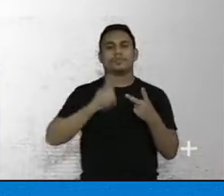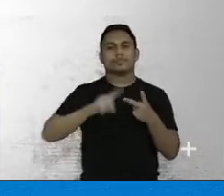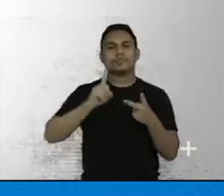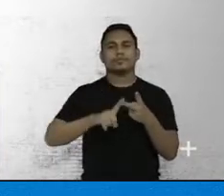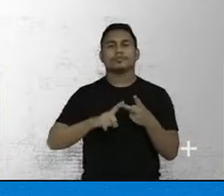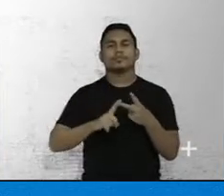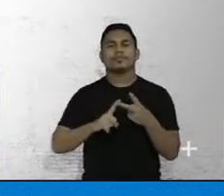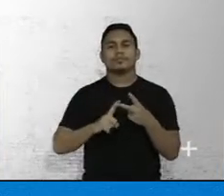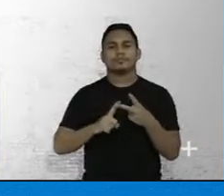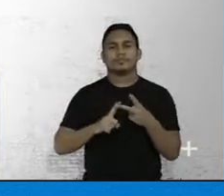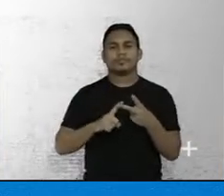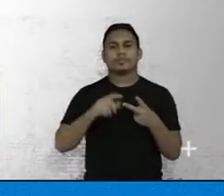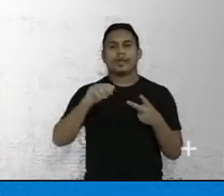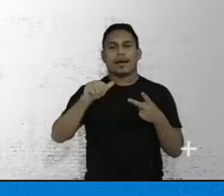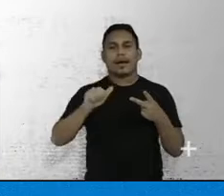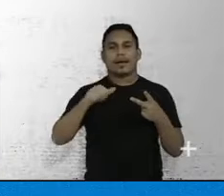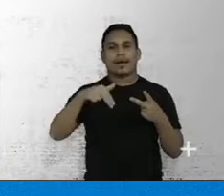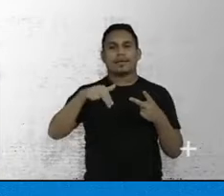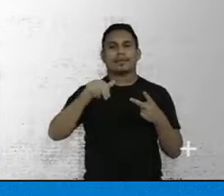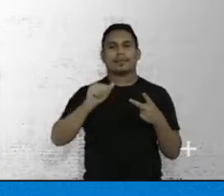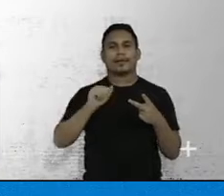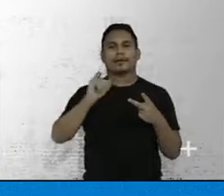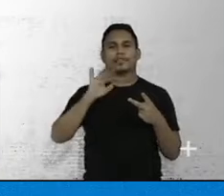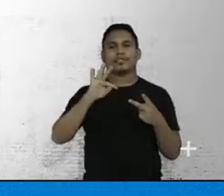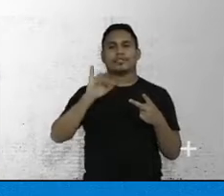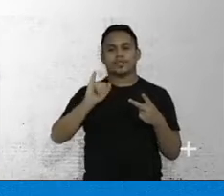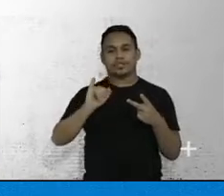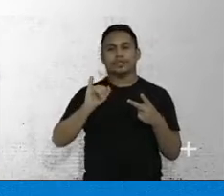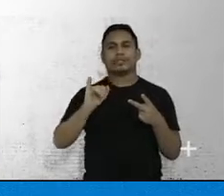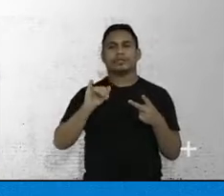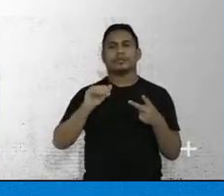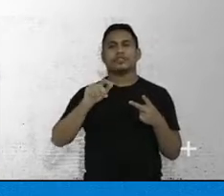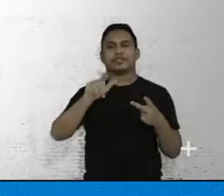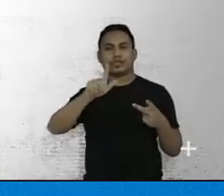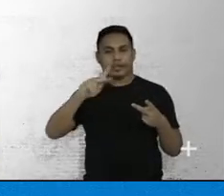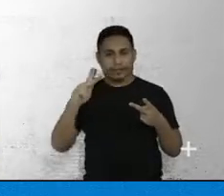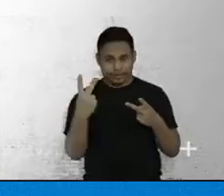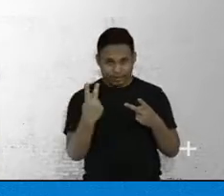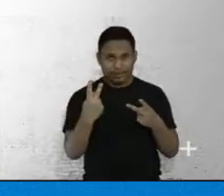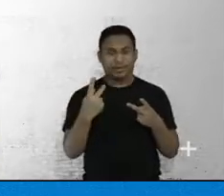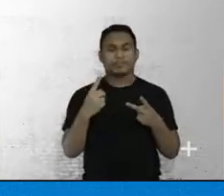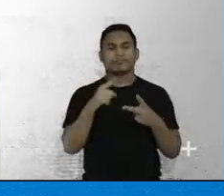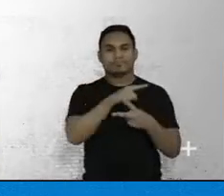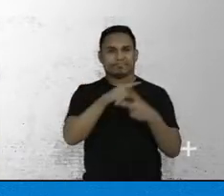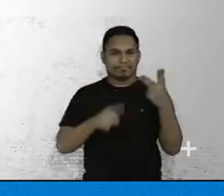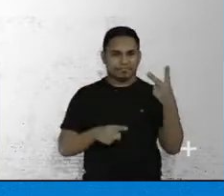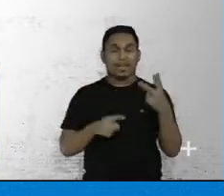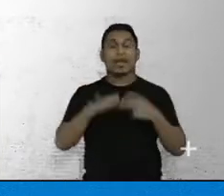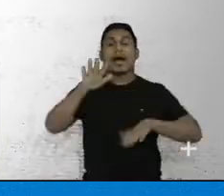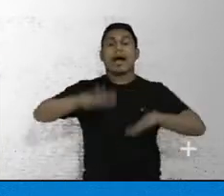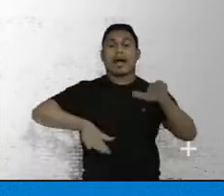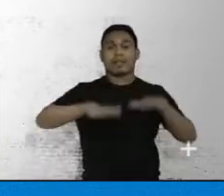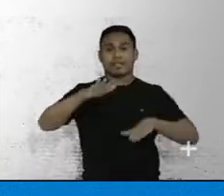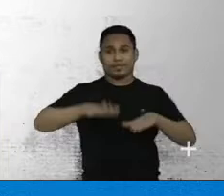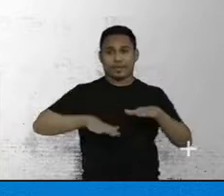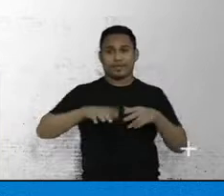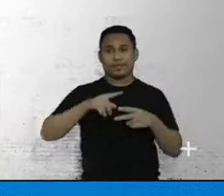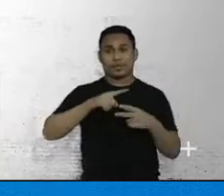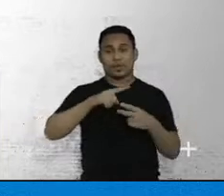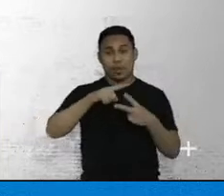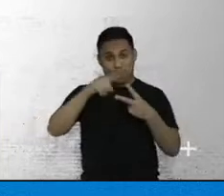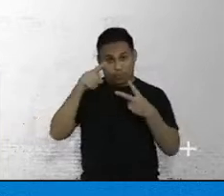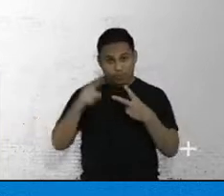usa mais esse termo hoje, e o anticorpo antitireoglobulina. Às vezes, os dois anticorpos estão presentes ao mesmo